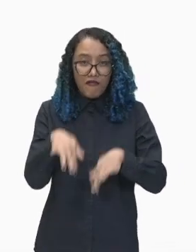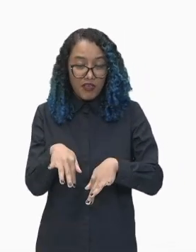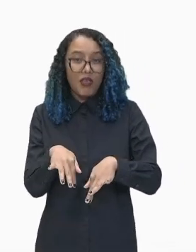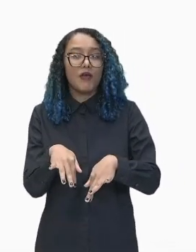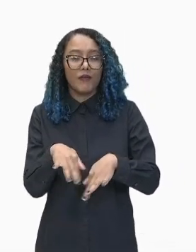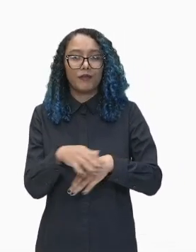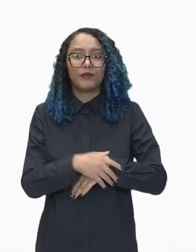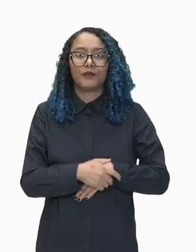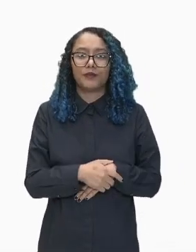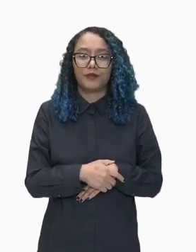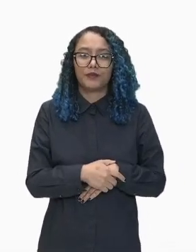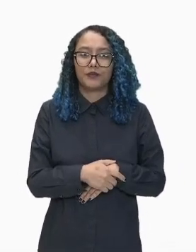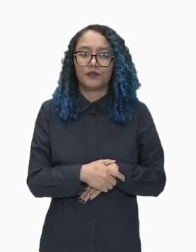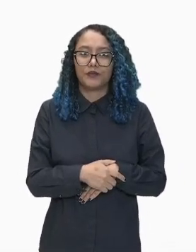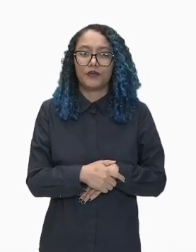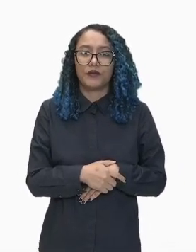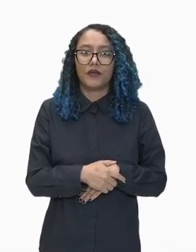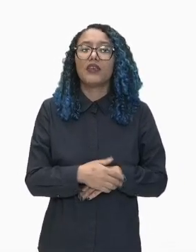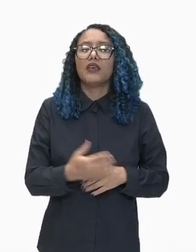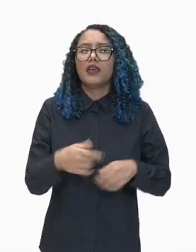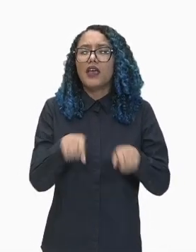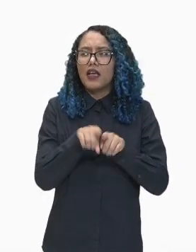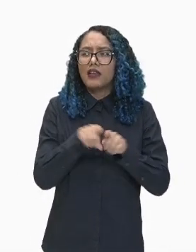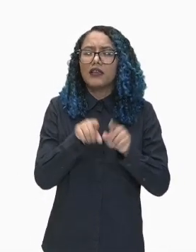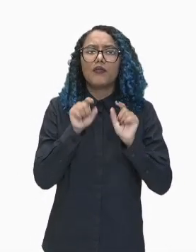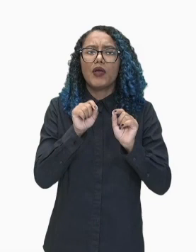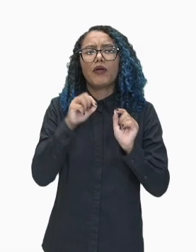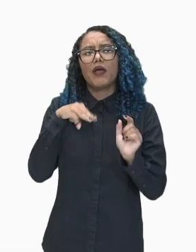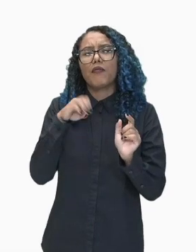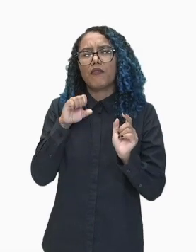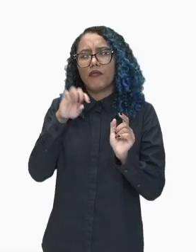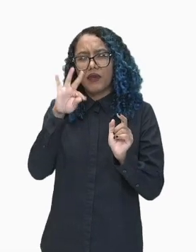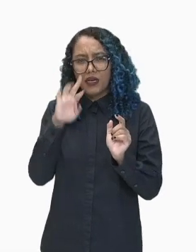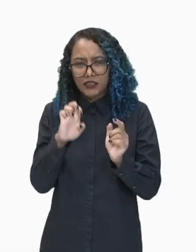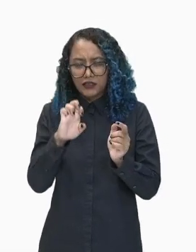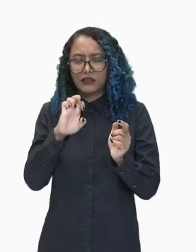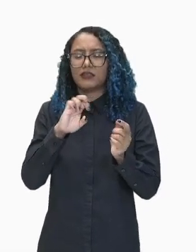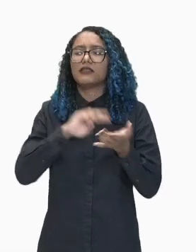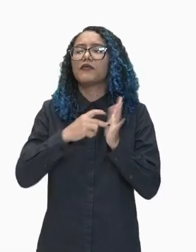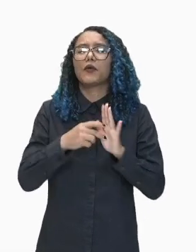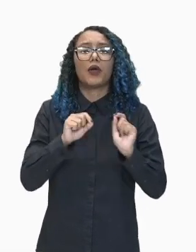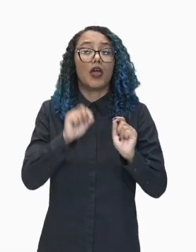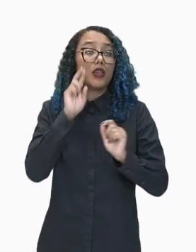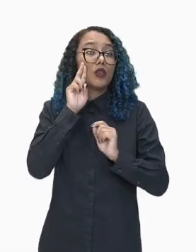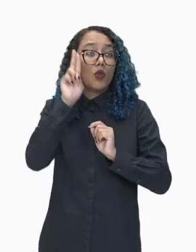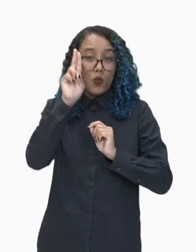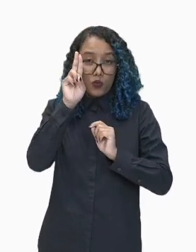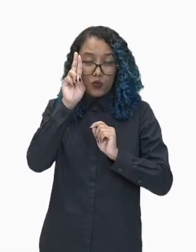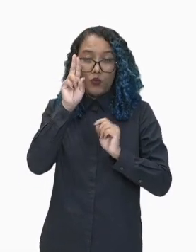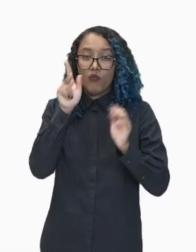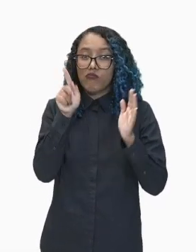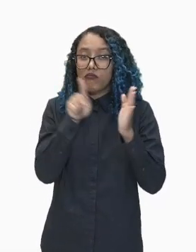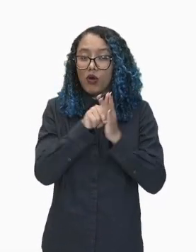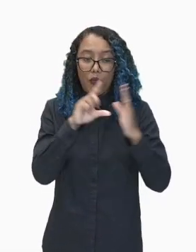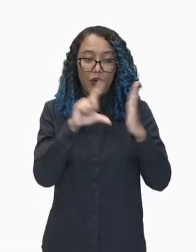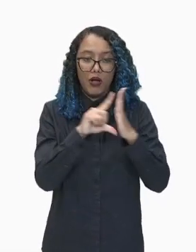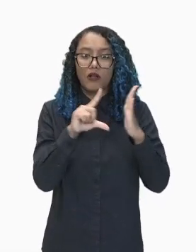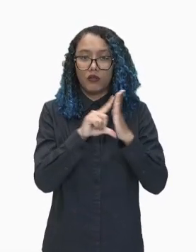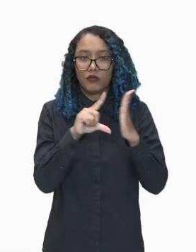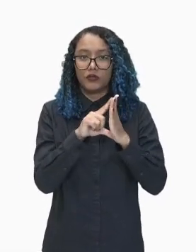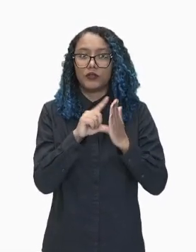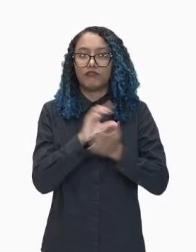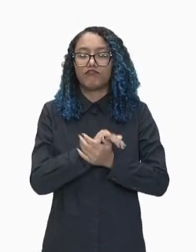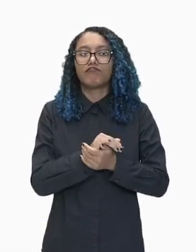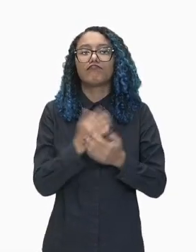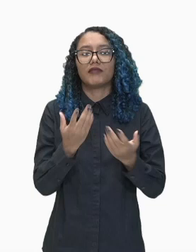sempre era o mestre, isto é, o dono da oficina, que era que também produzia, né, que